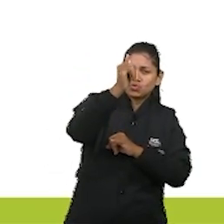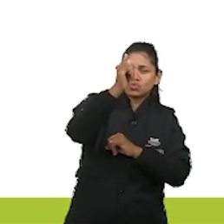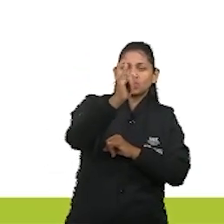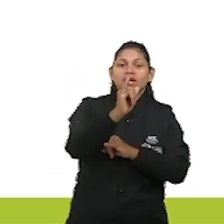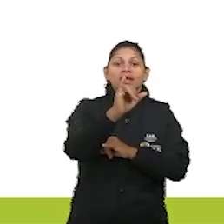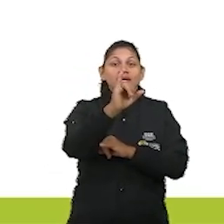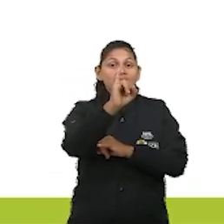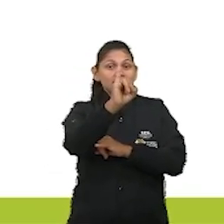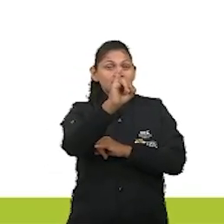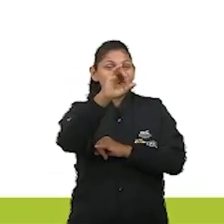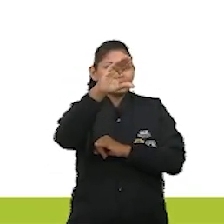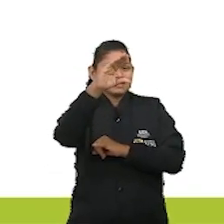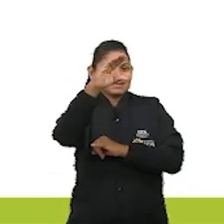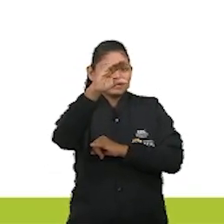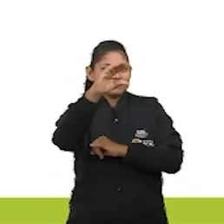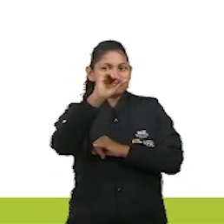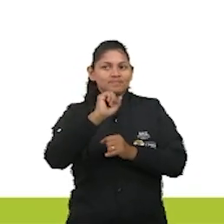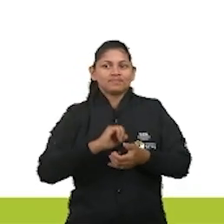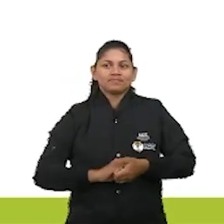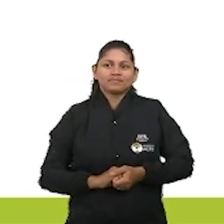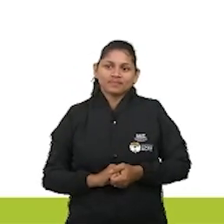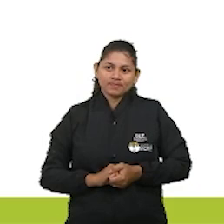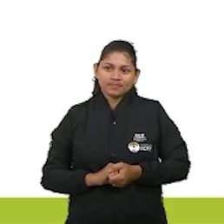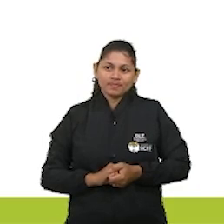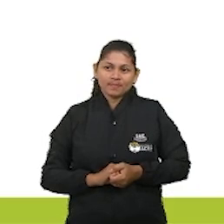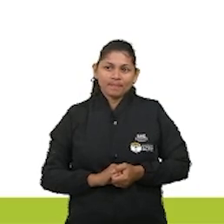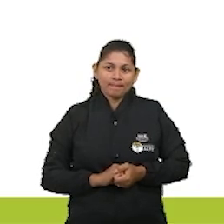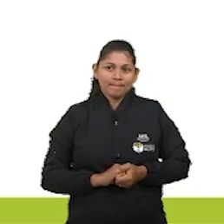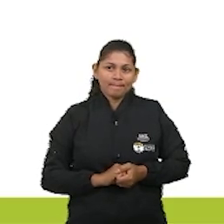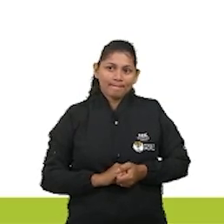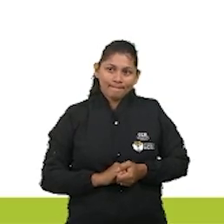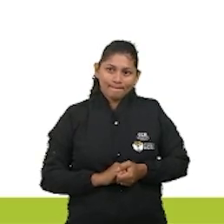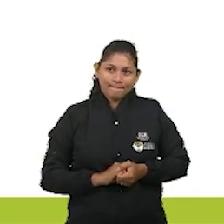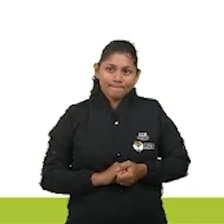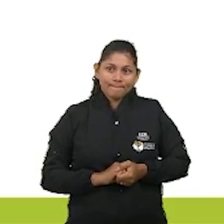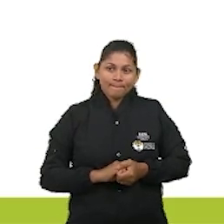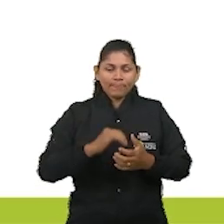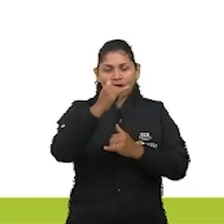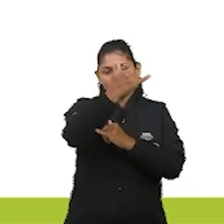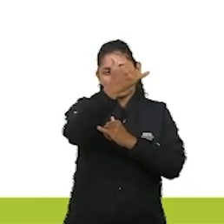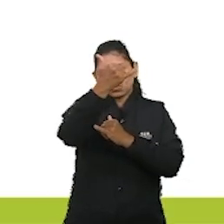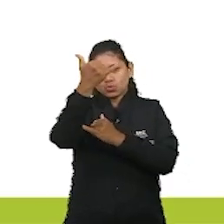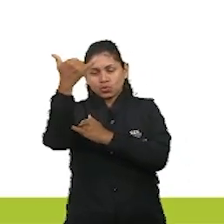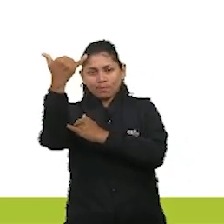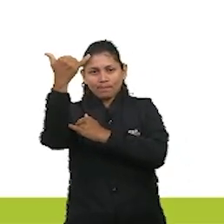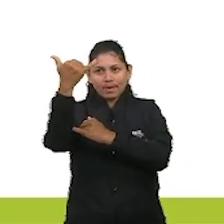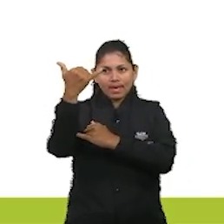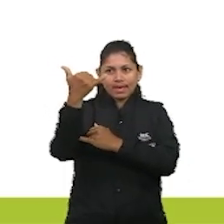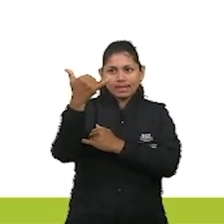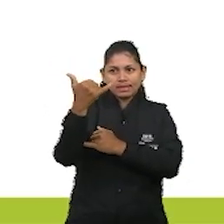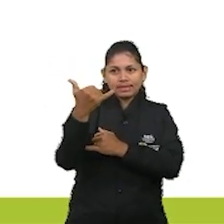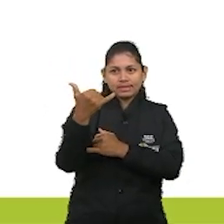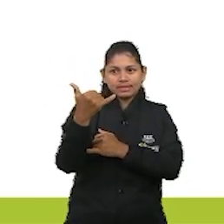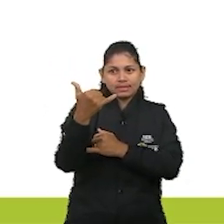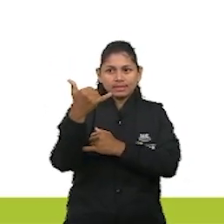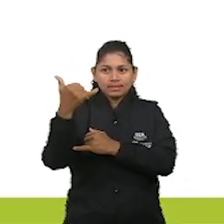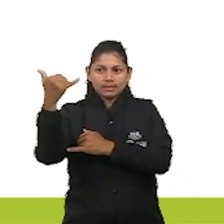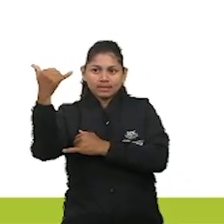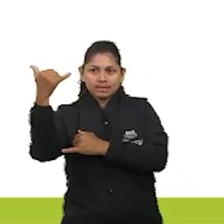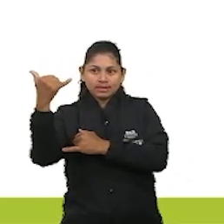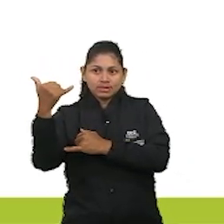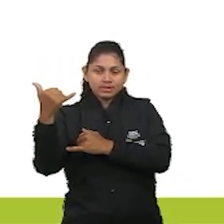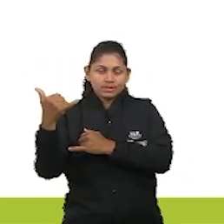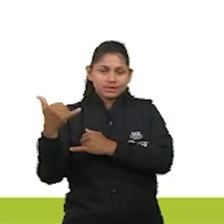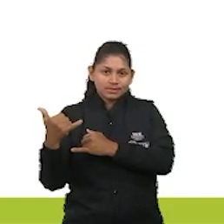vai prosseguir, vai passar pelo ponto C ali, ó, até chegar do outro lado. Como ele não vai ter mais nada em paralelo ali para ser